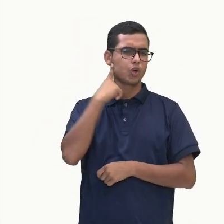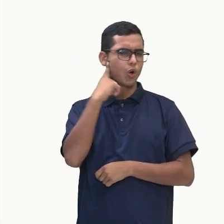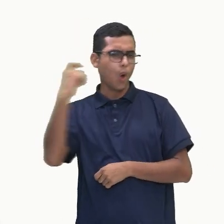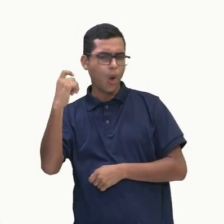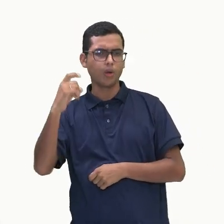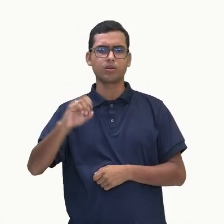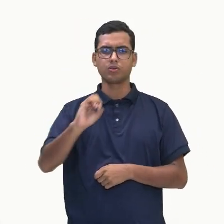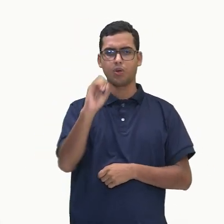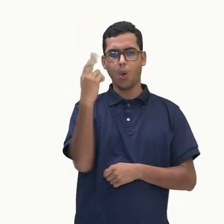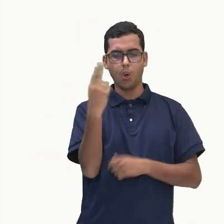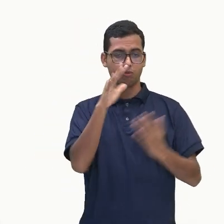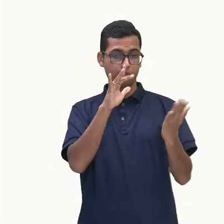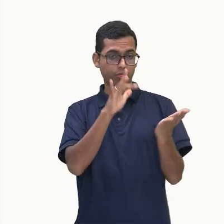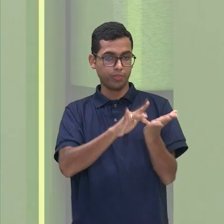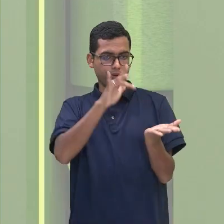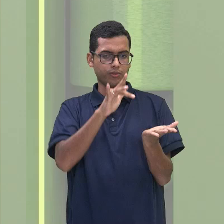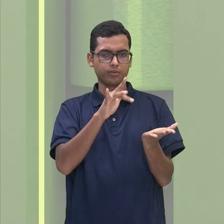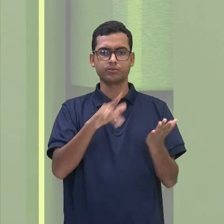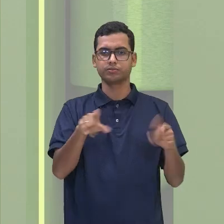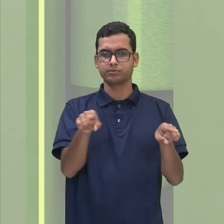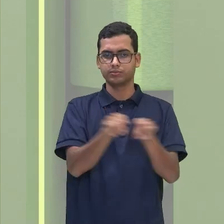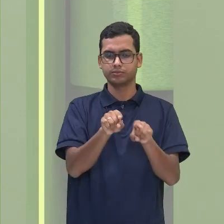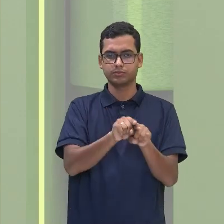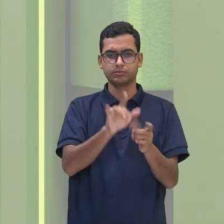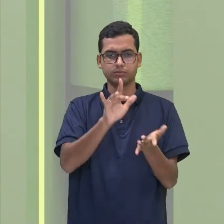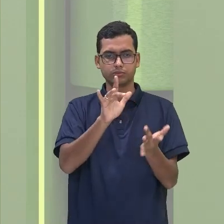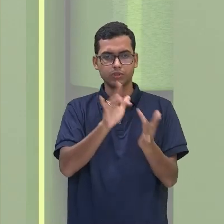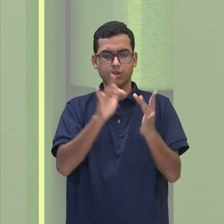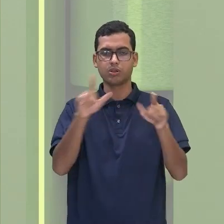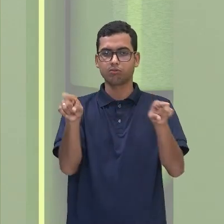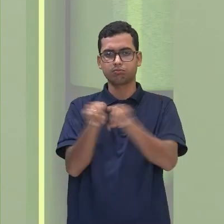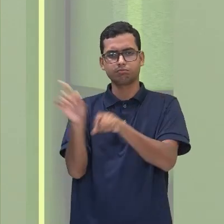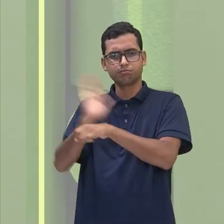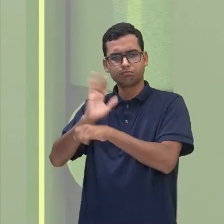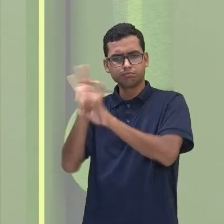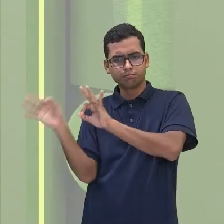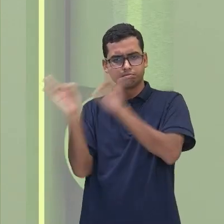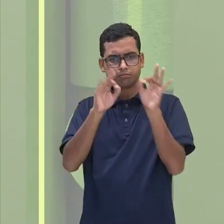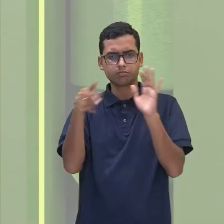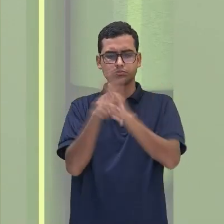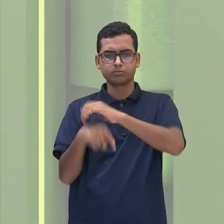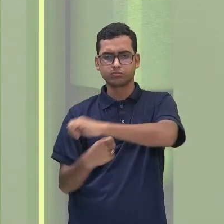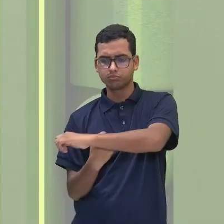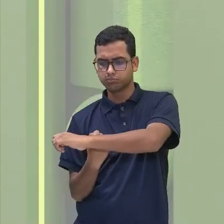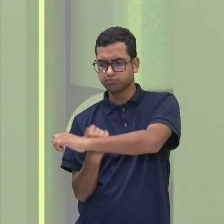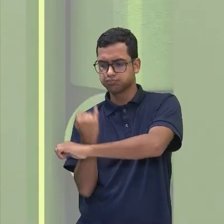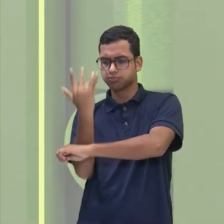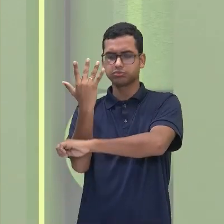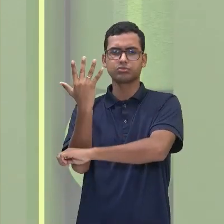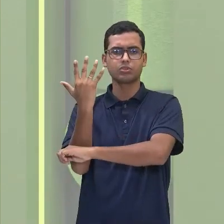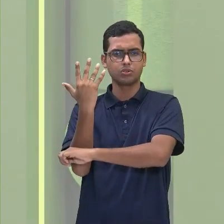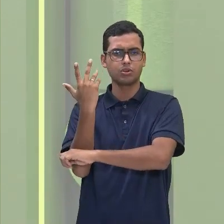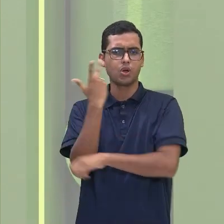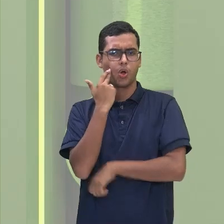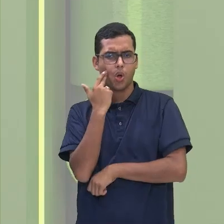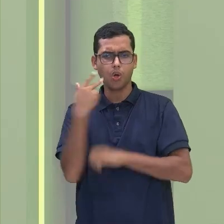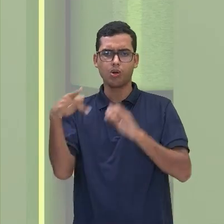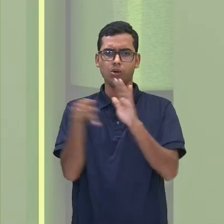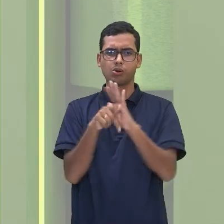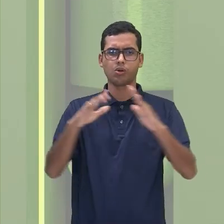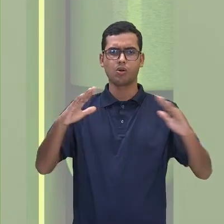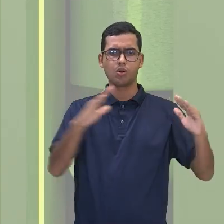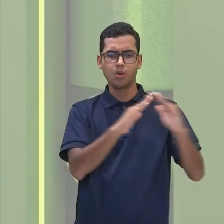ou toque. E nós vamos ver agora, em um vídeo, uma planta que é muito comum nos quintais ou nos caminhos que